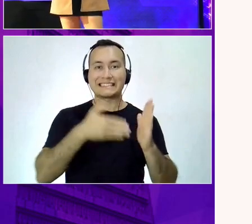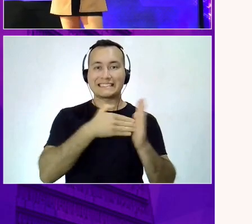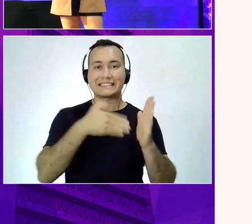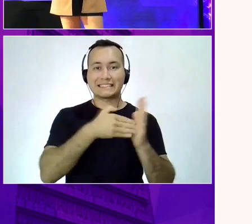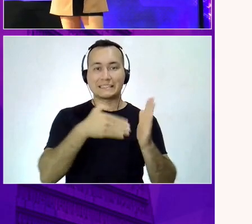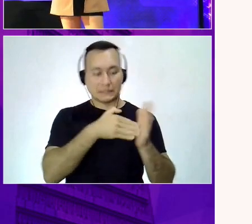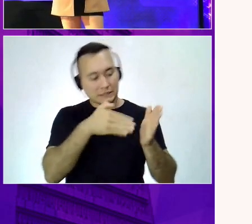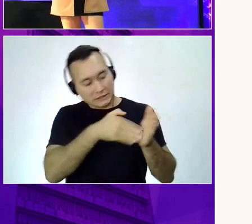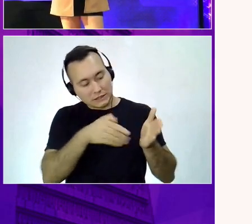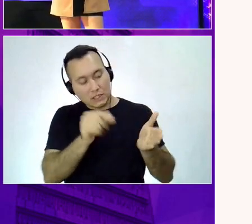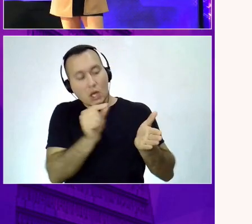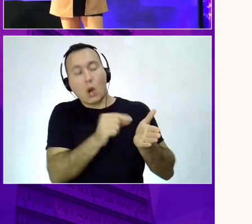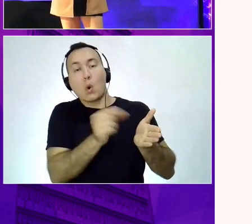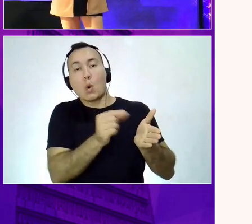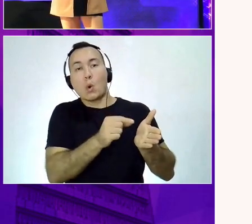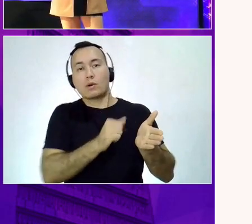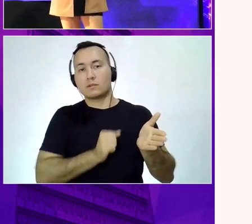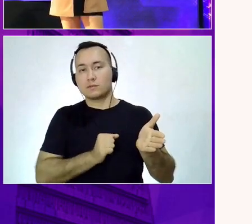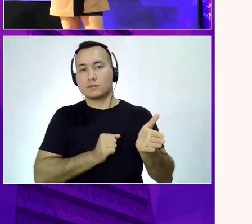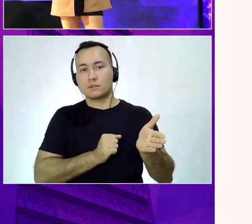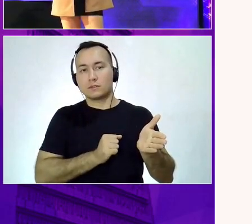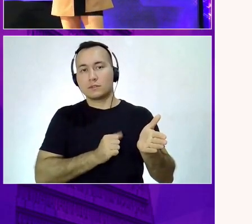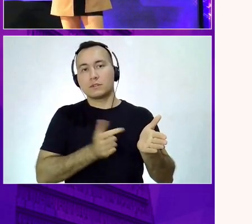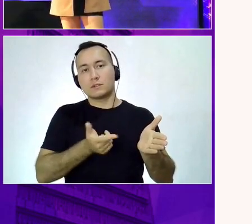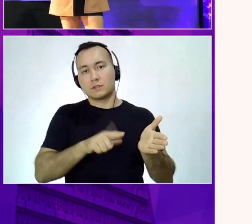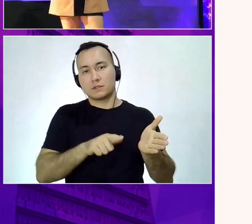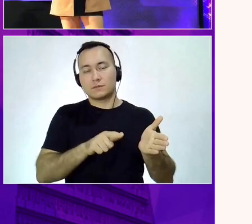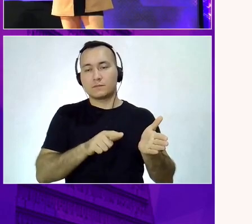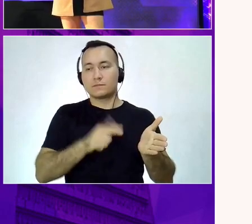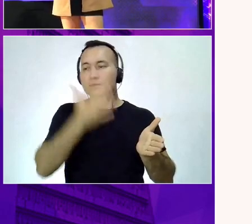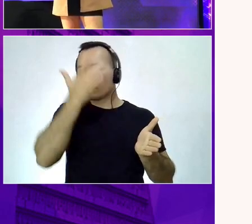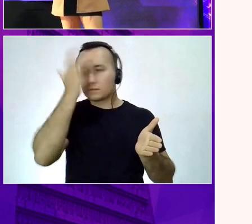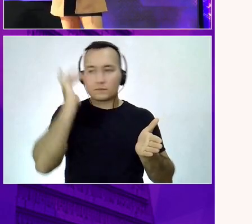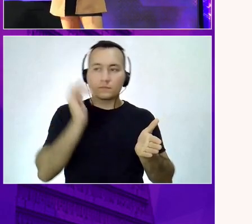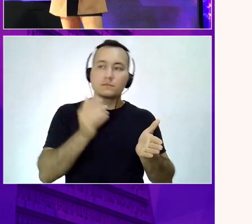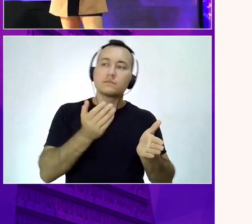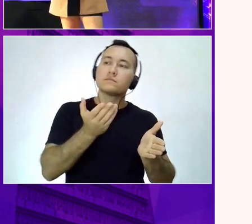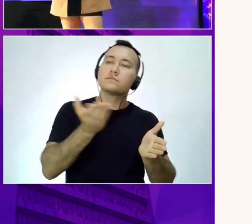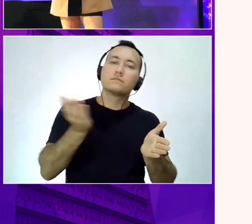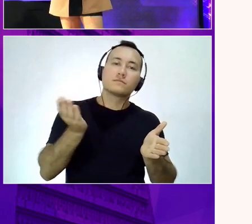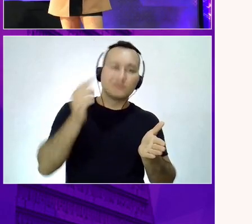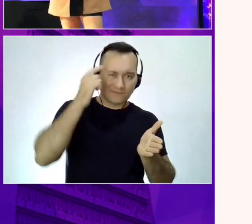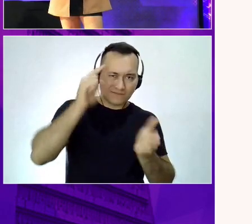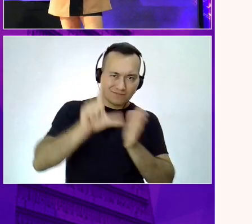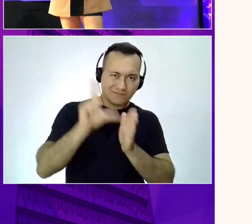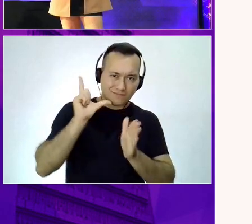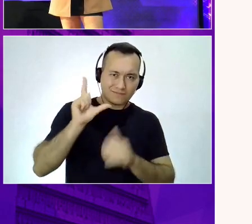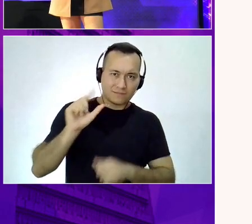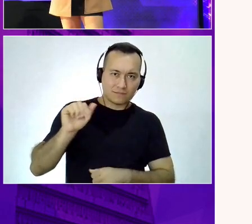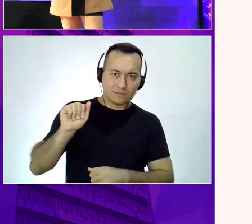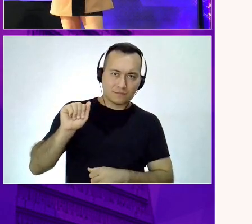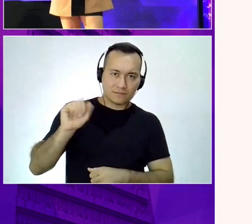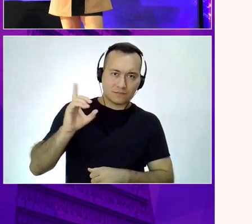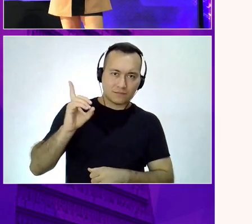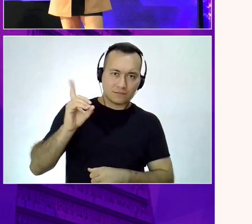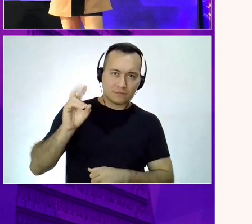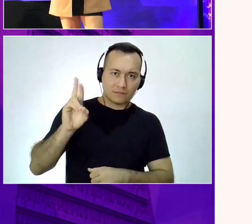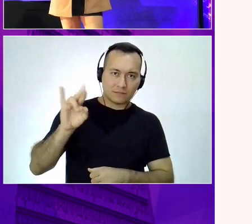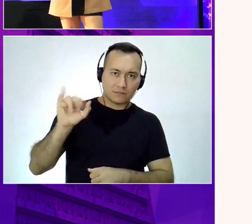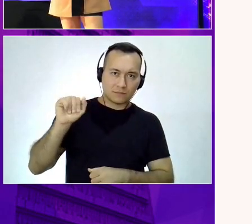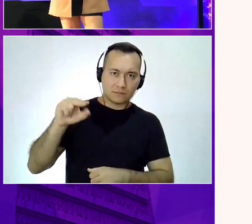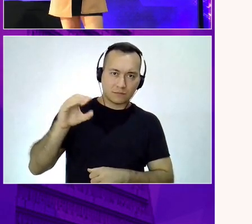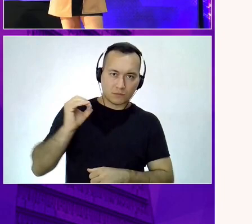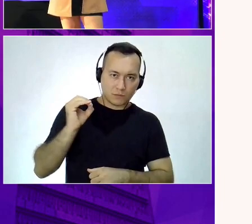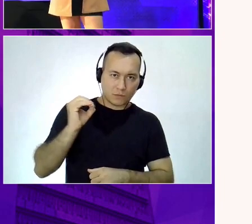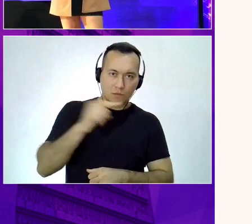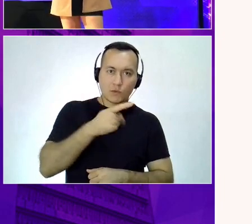em consideração o fator de pessoas. Foi até o que o Helder e o Adriano falaram na nossa ateliê de microserviços durante o